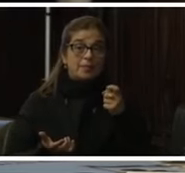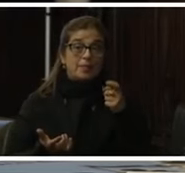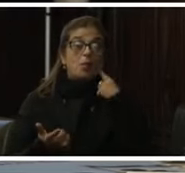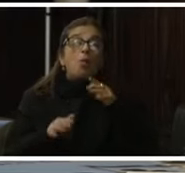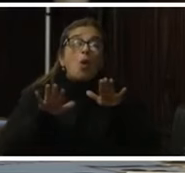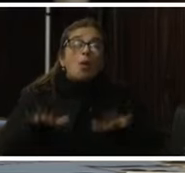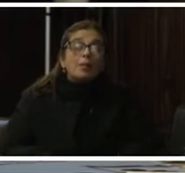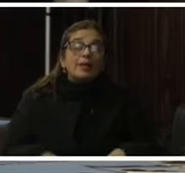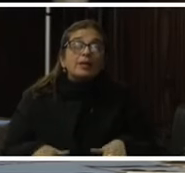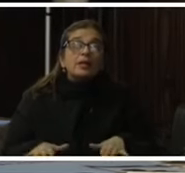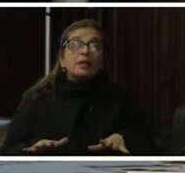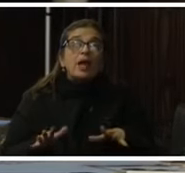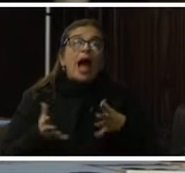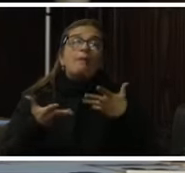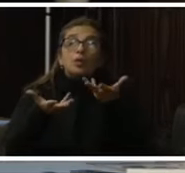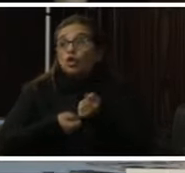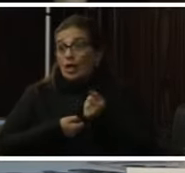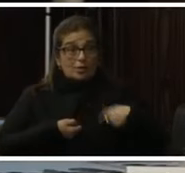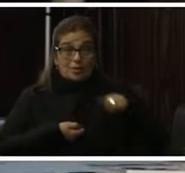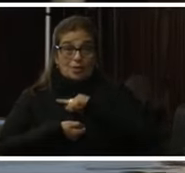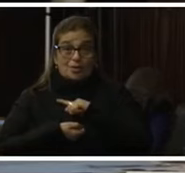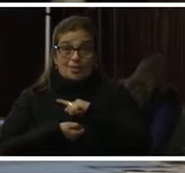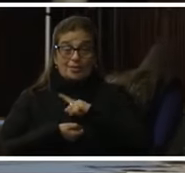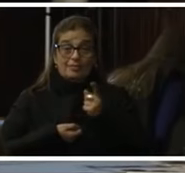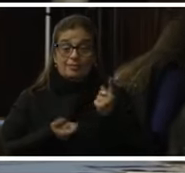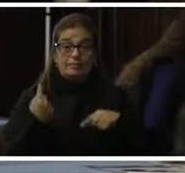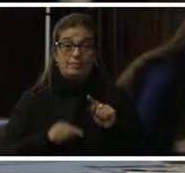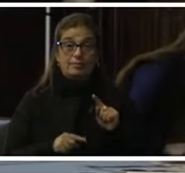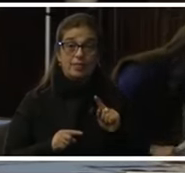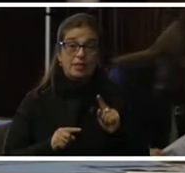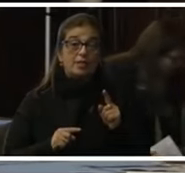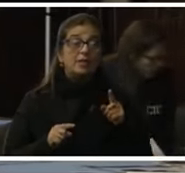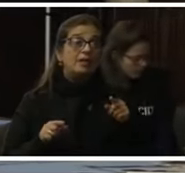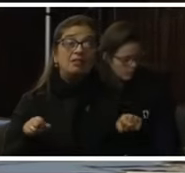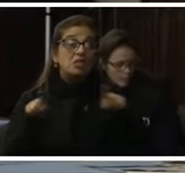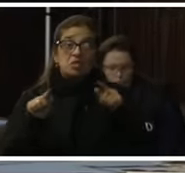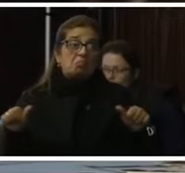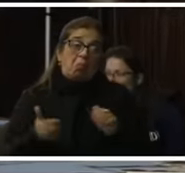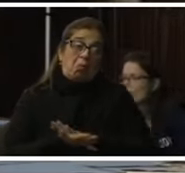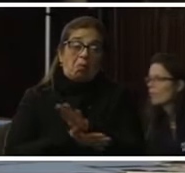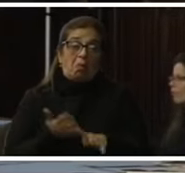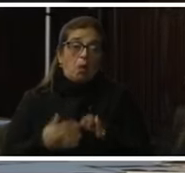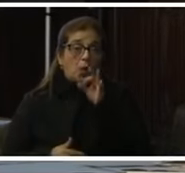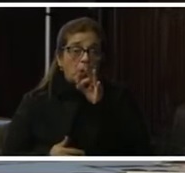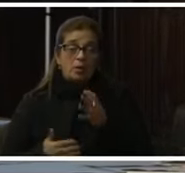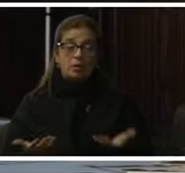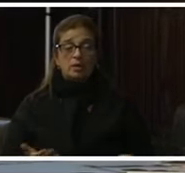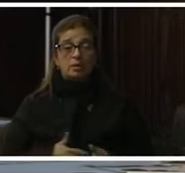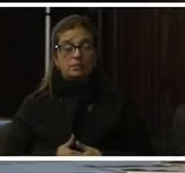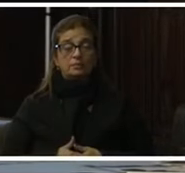é socorrer os parentes mas não fizeram nada então